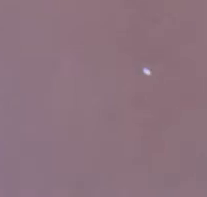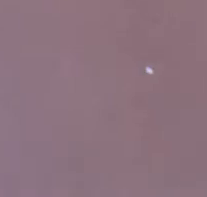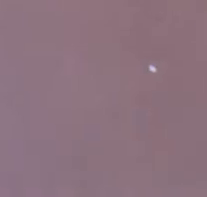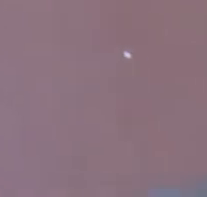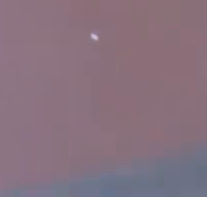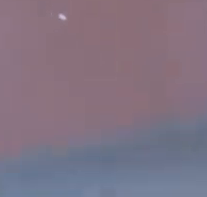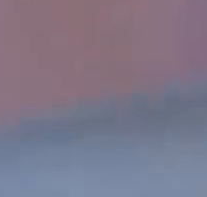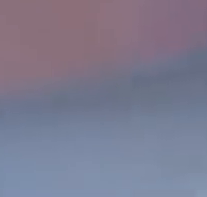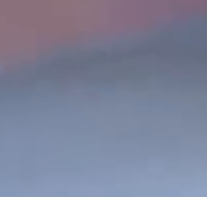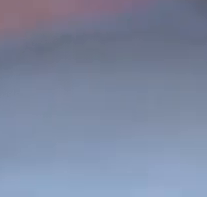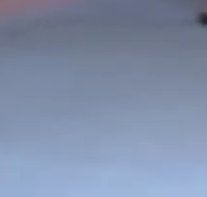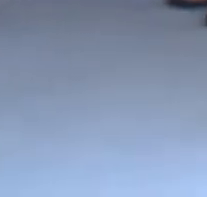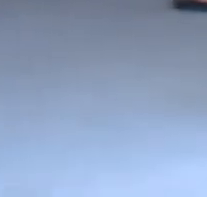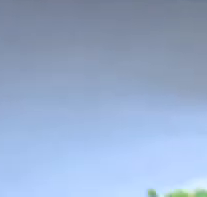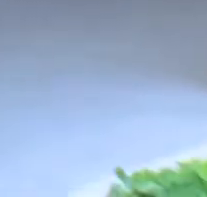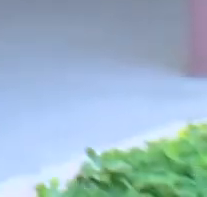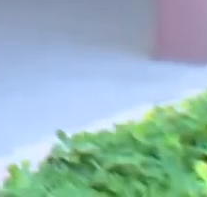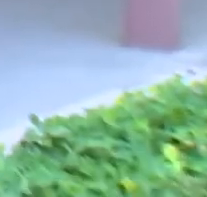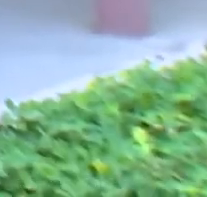1.